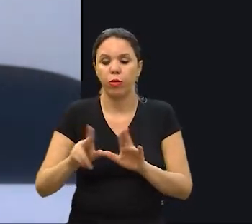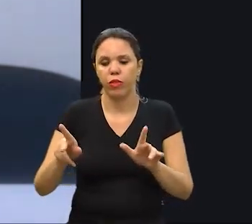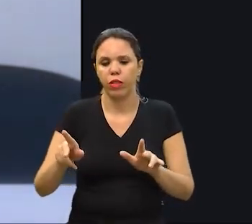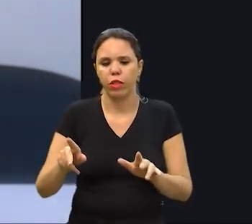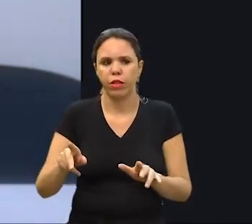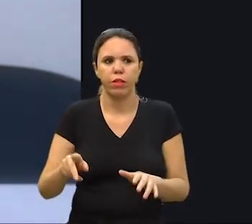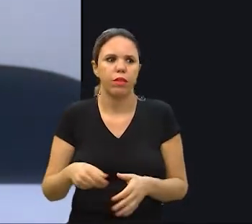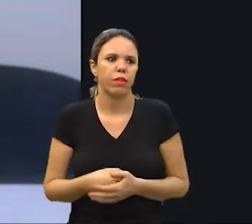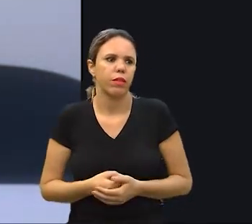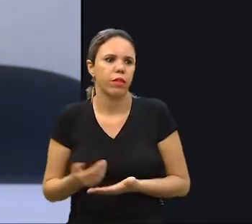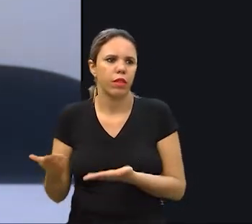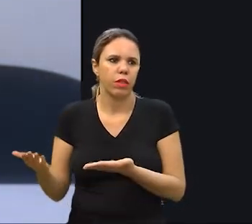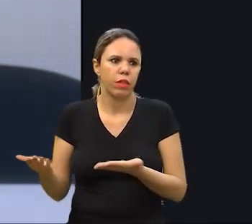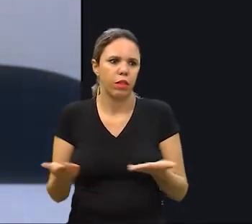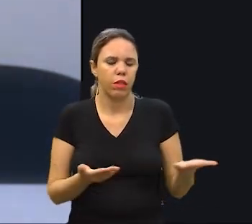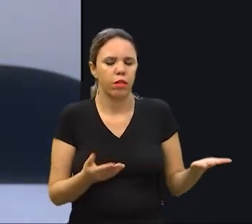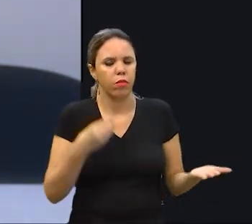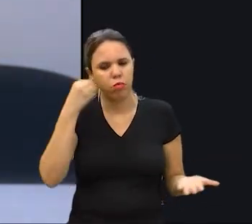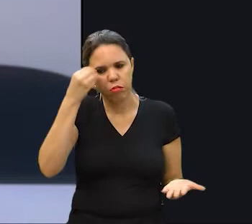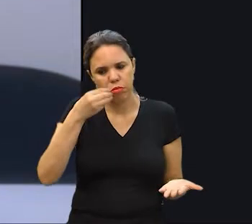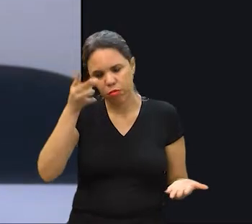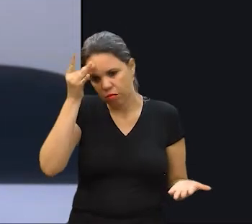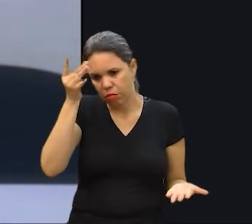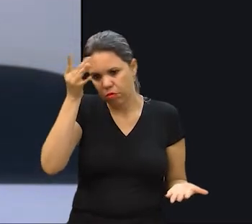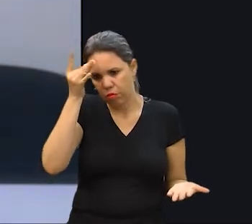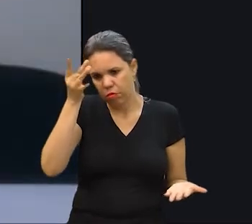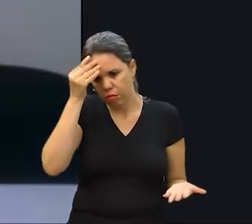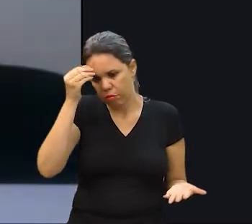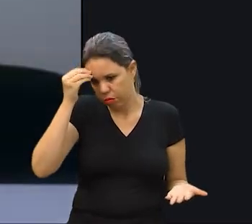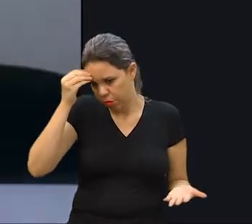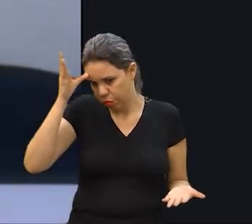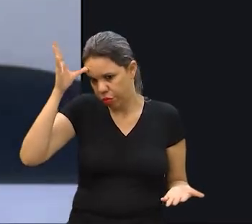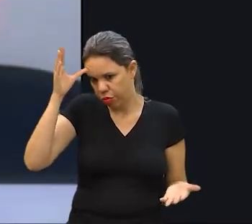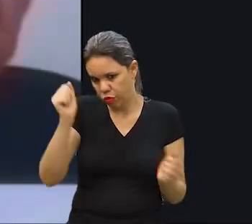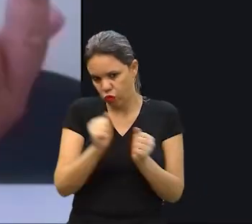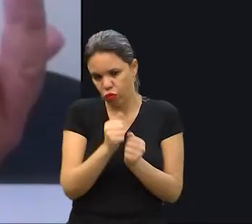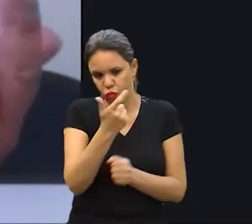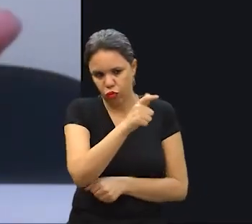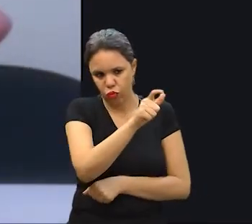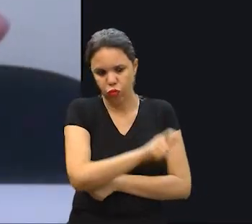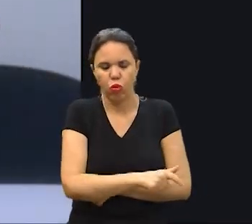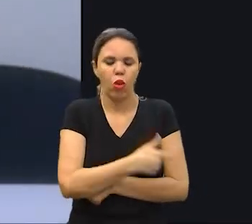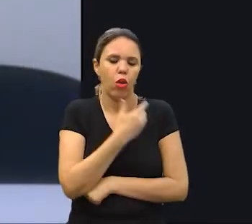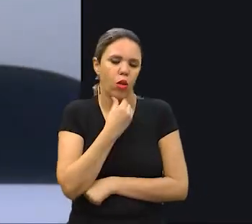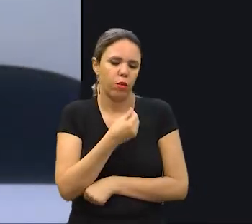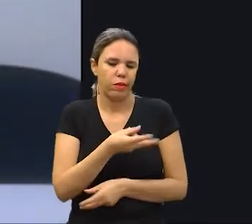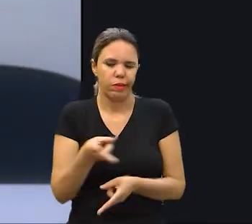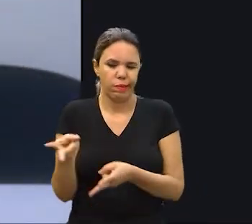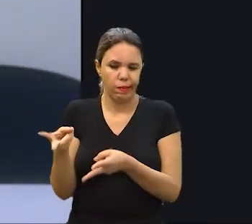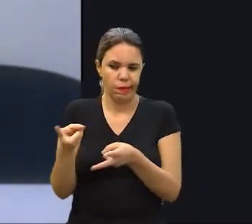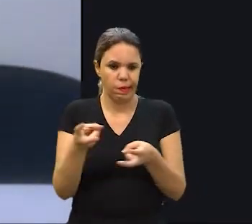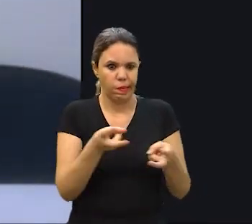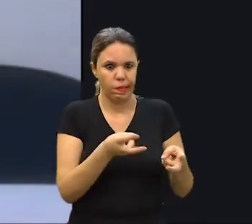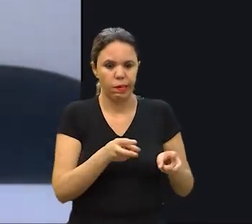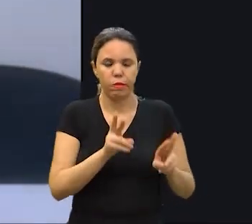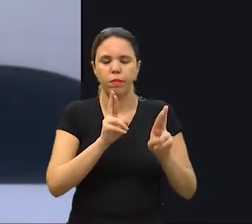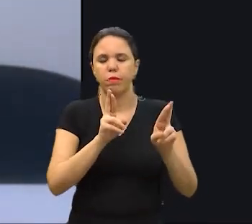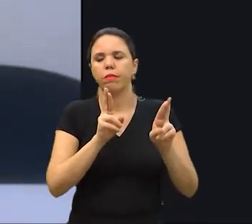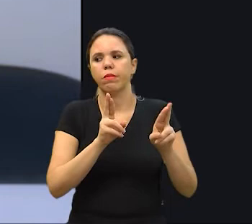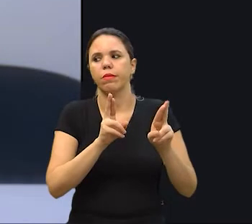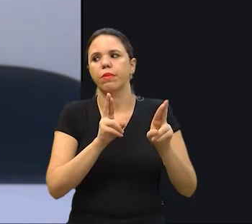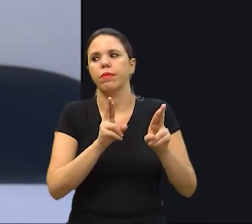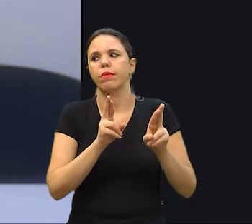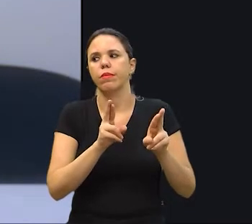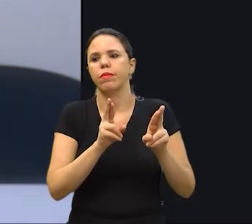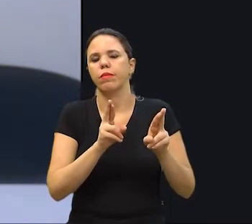porque também quando ele recebe o nosso conhecimento e ele está junto de outro homem, ele percebe uma luz no fim do